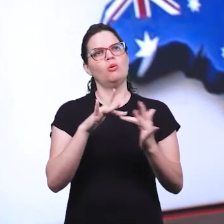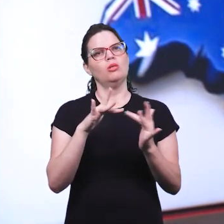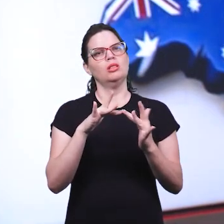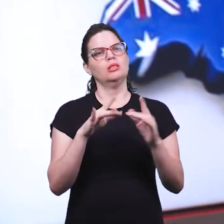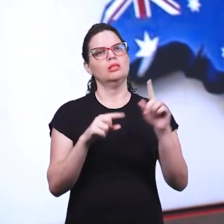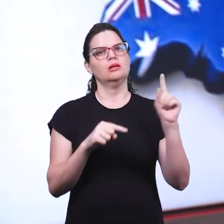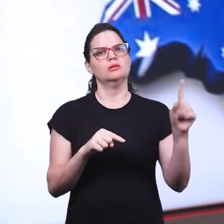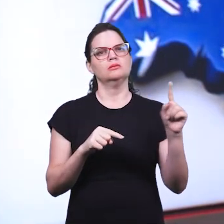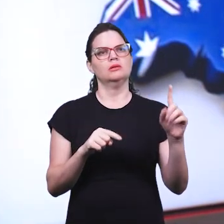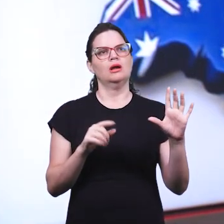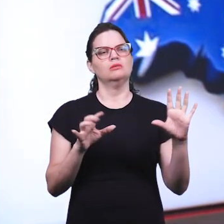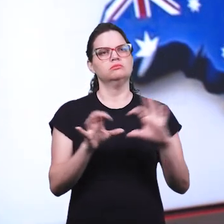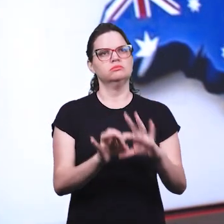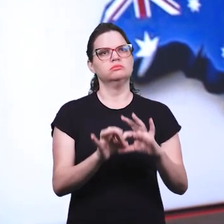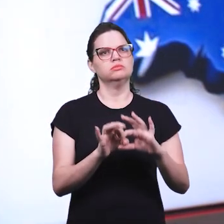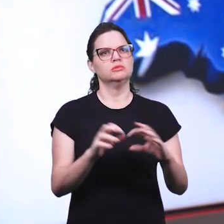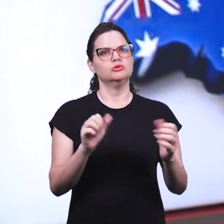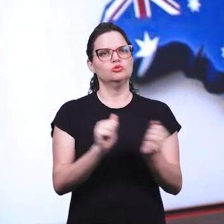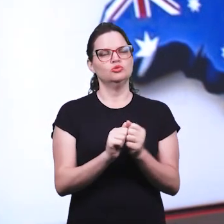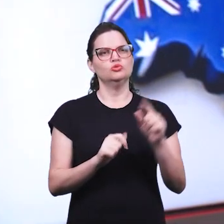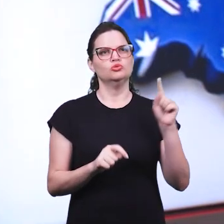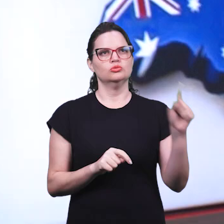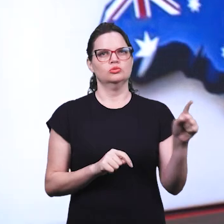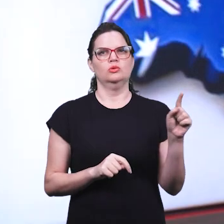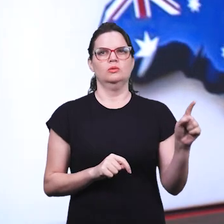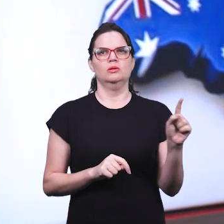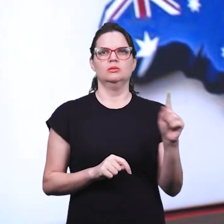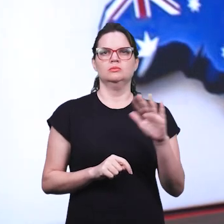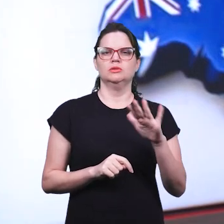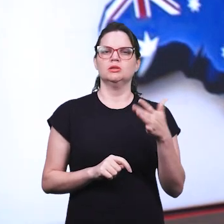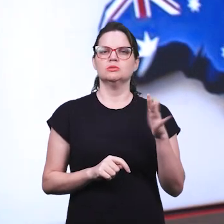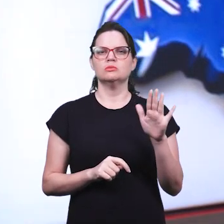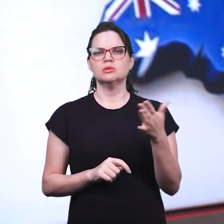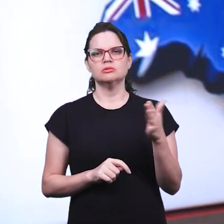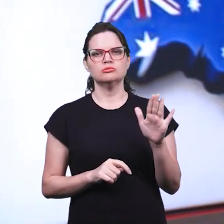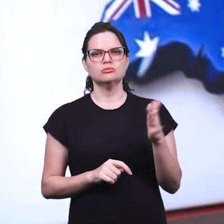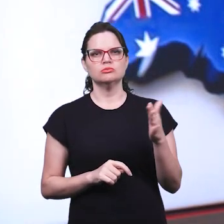e comunhão espiritual verdadeira com